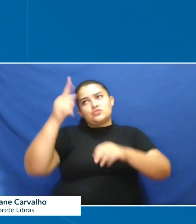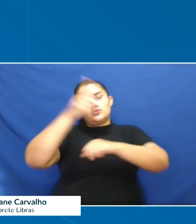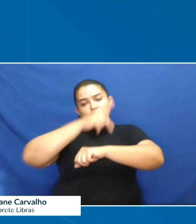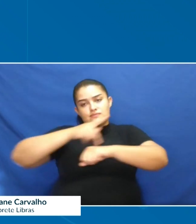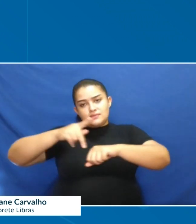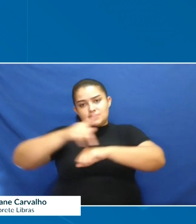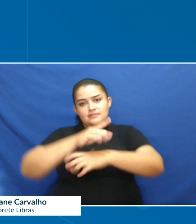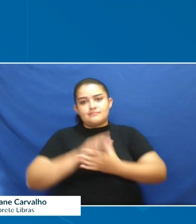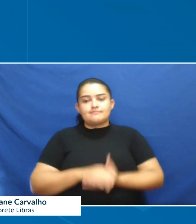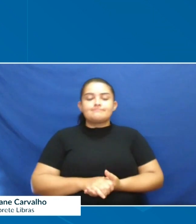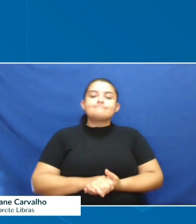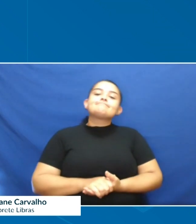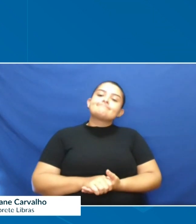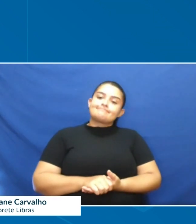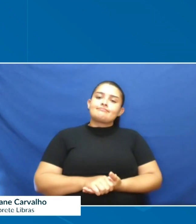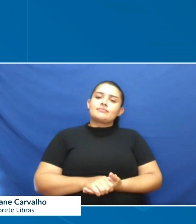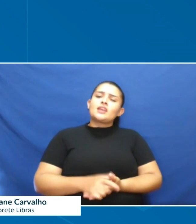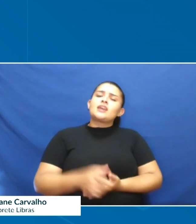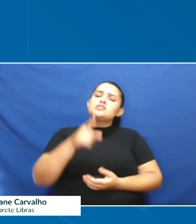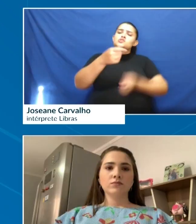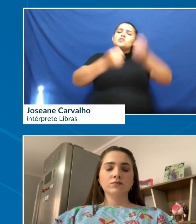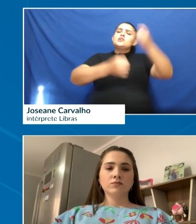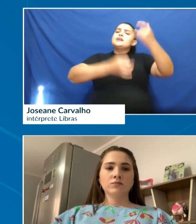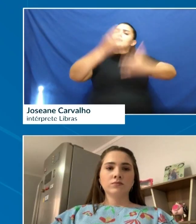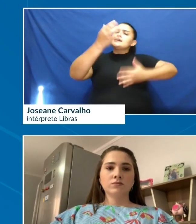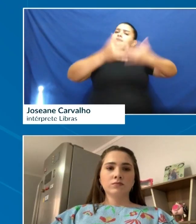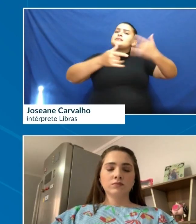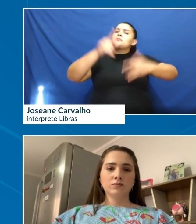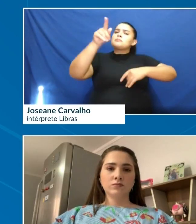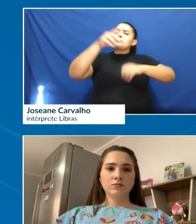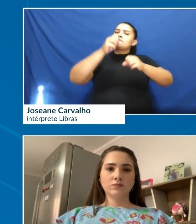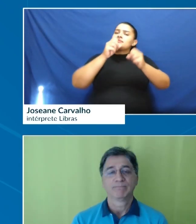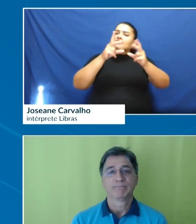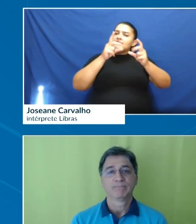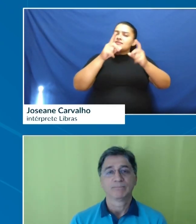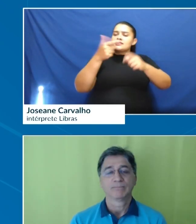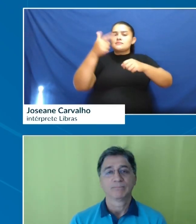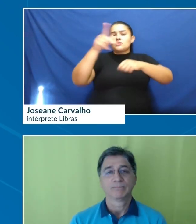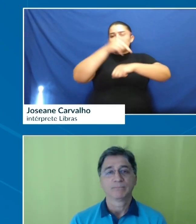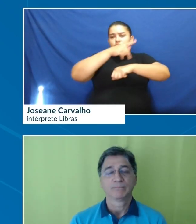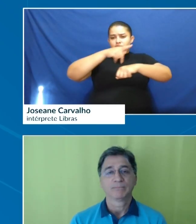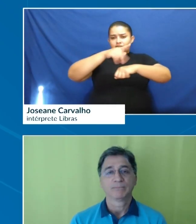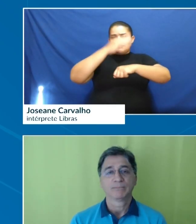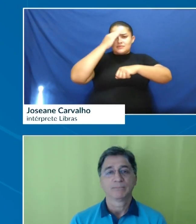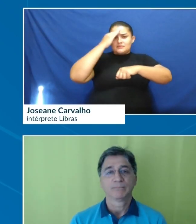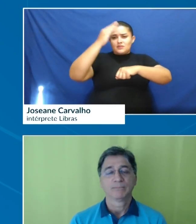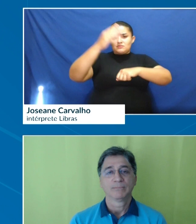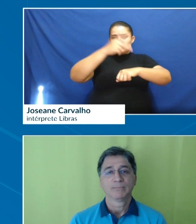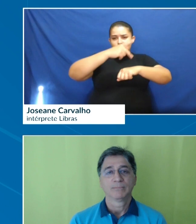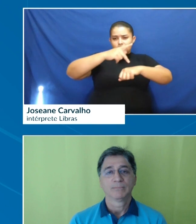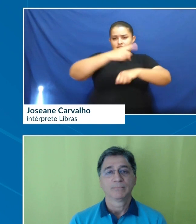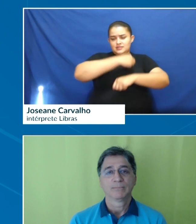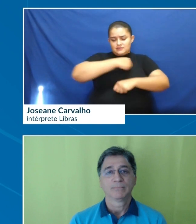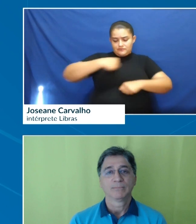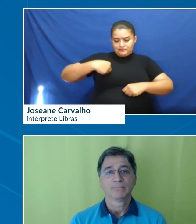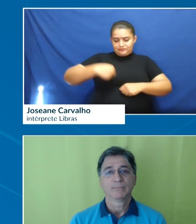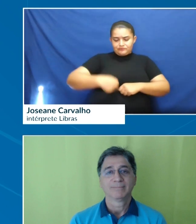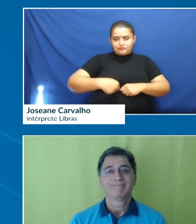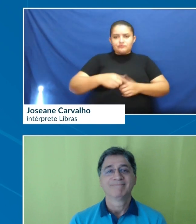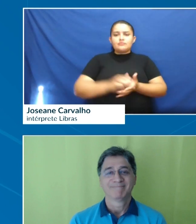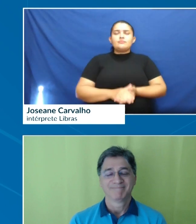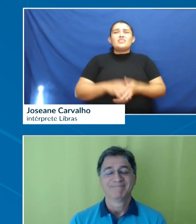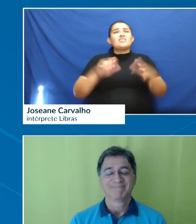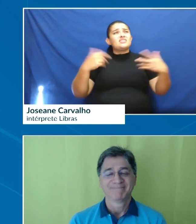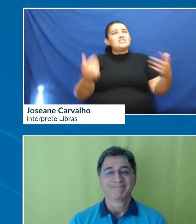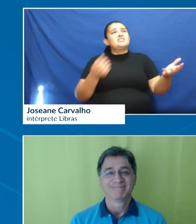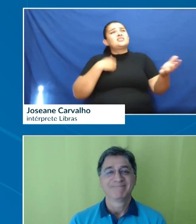senhor falou aí da questão da importação, sobretudo da China. Então, o comprar mais barato, às vezes tem essa